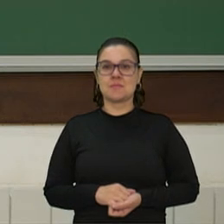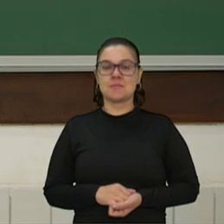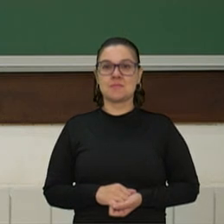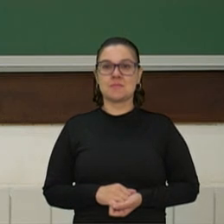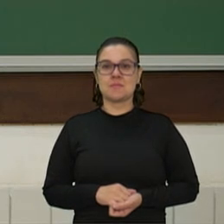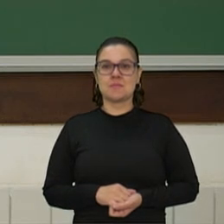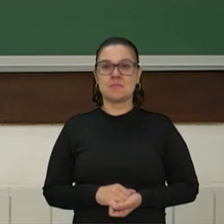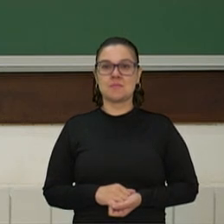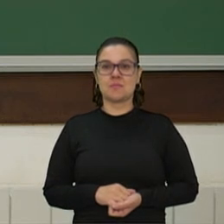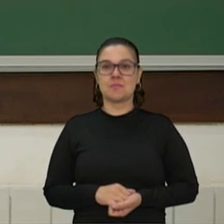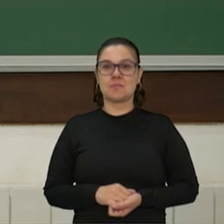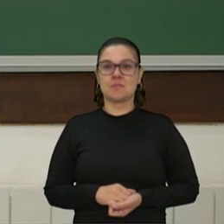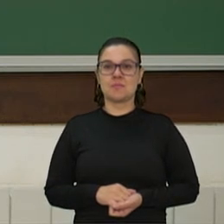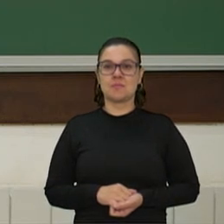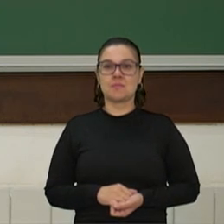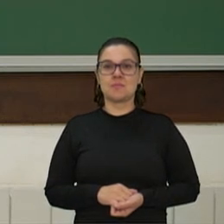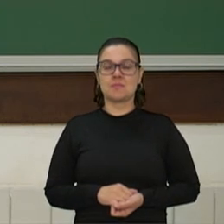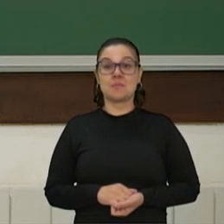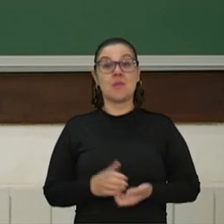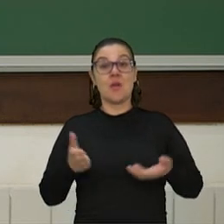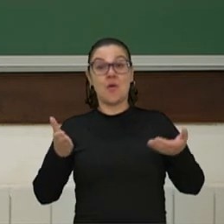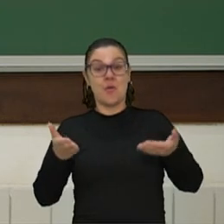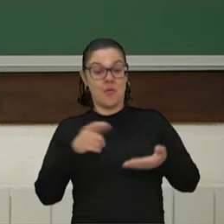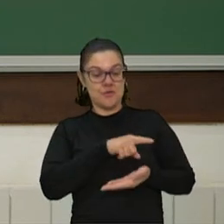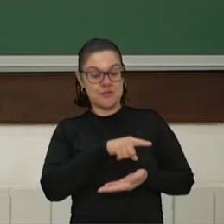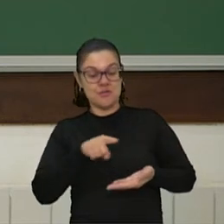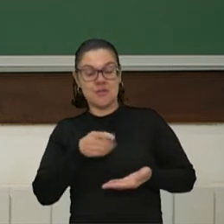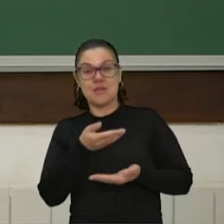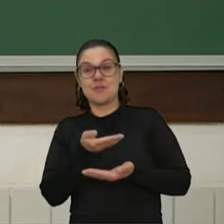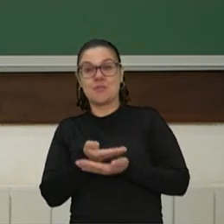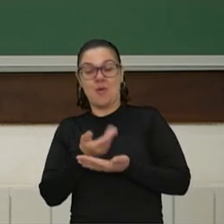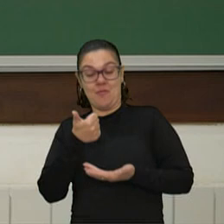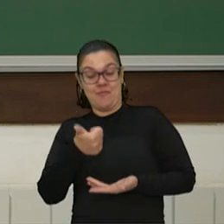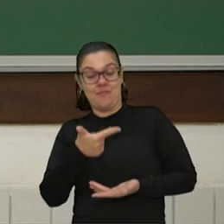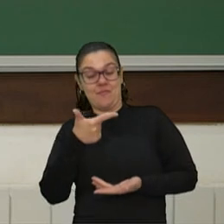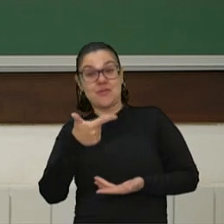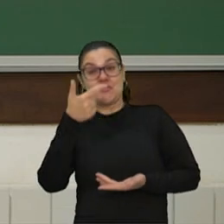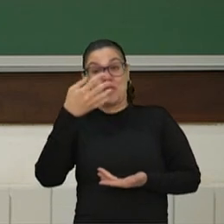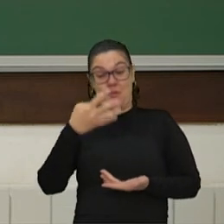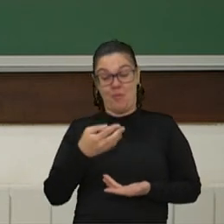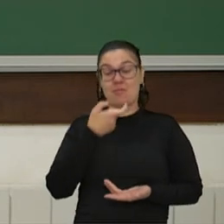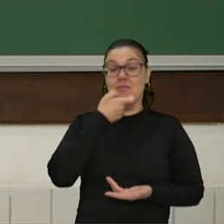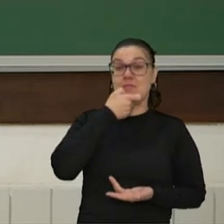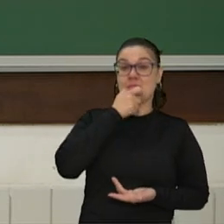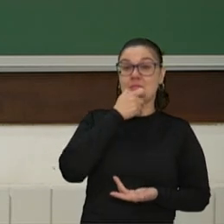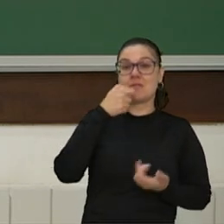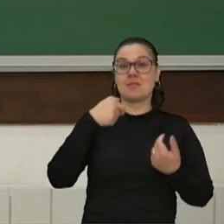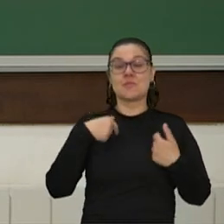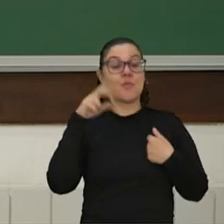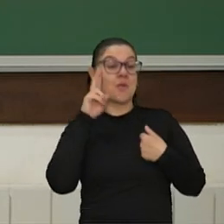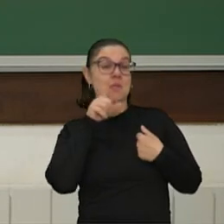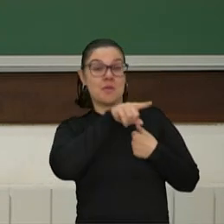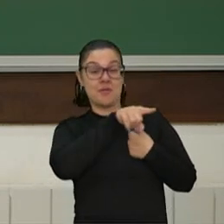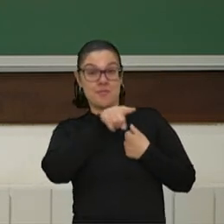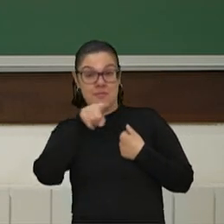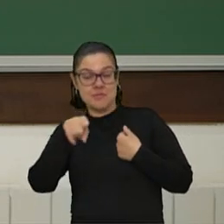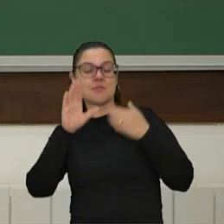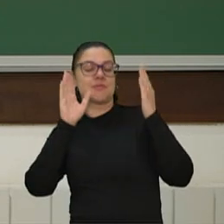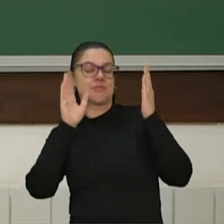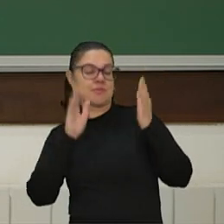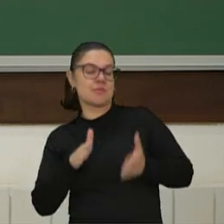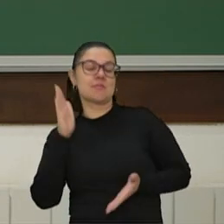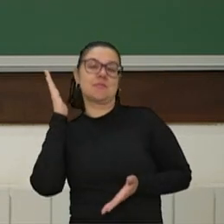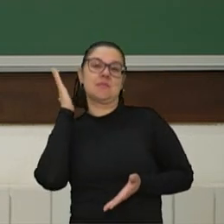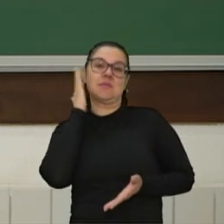class number 24. Hoje, então, nossa aula 24 de inglês. E eu quero lembrá-los, eu sei que vocês já